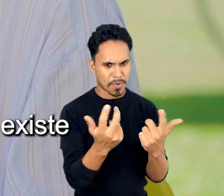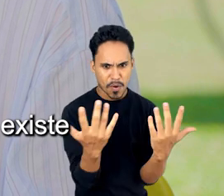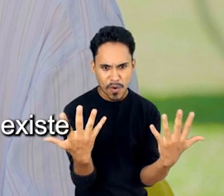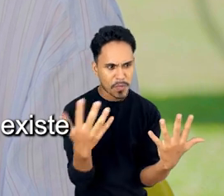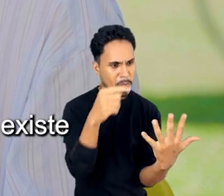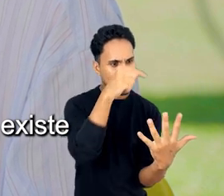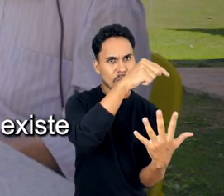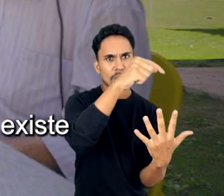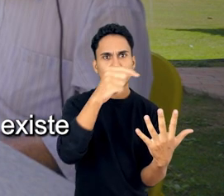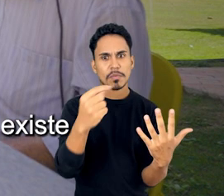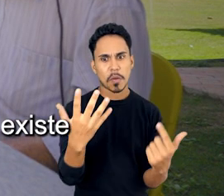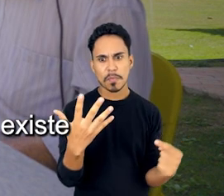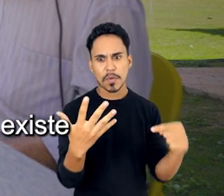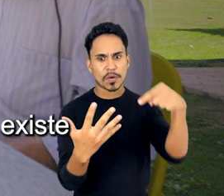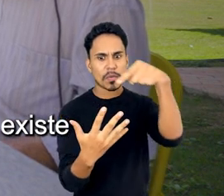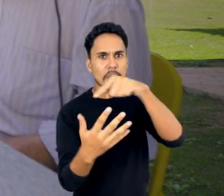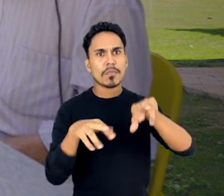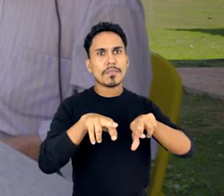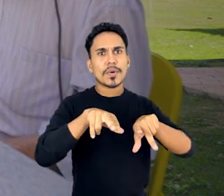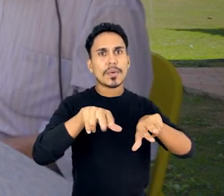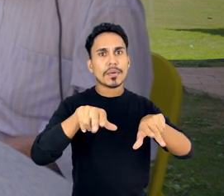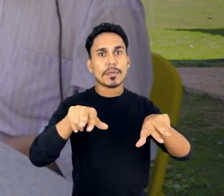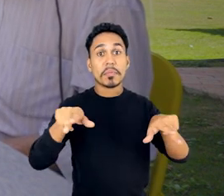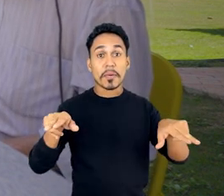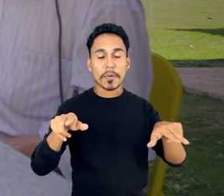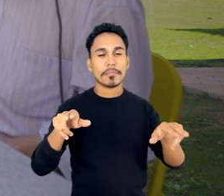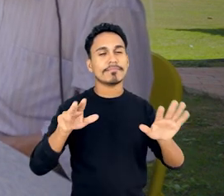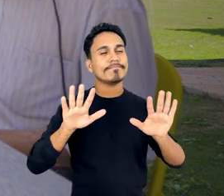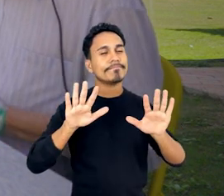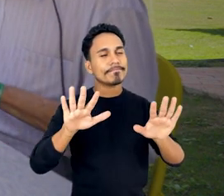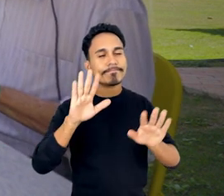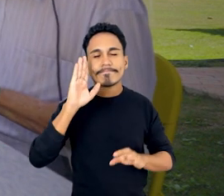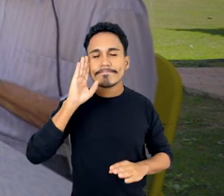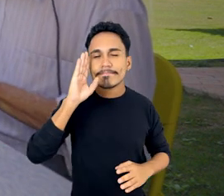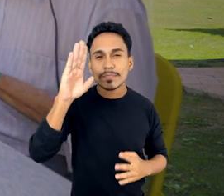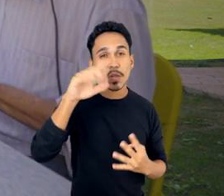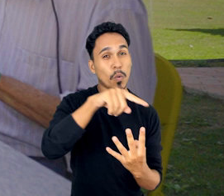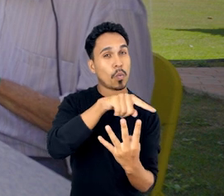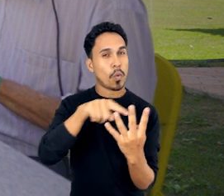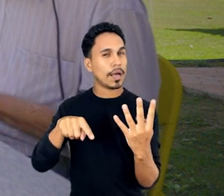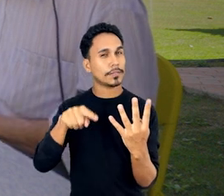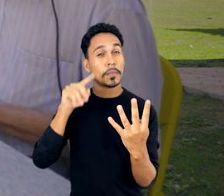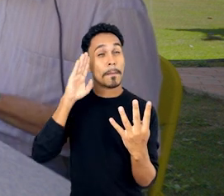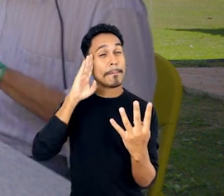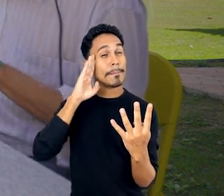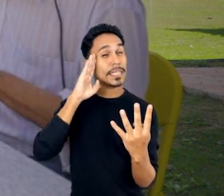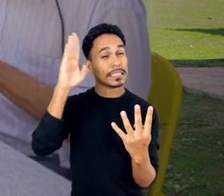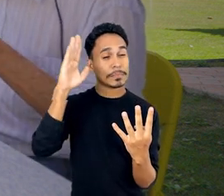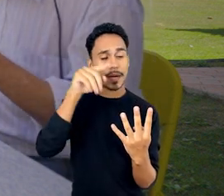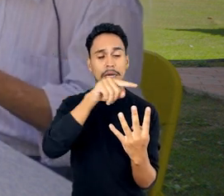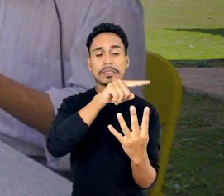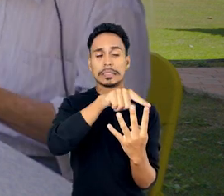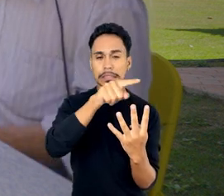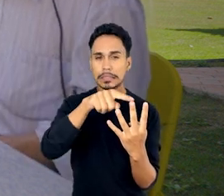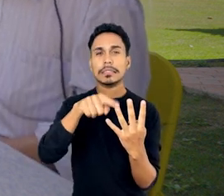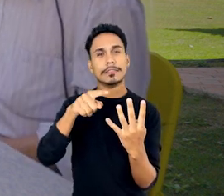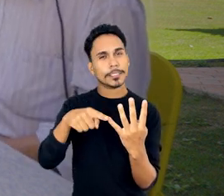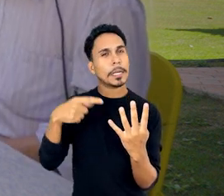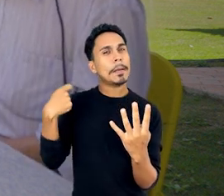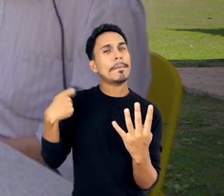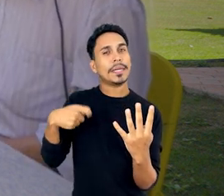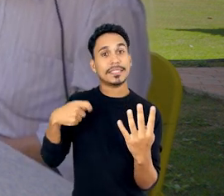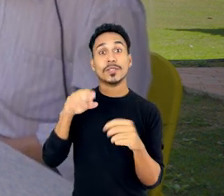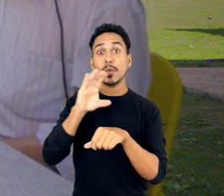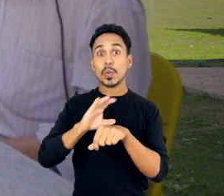eh de atendimento mas eu chamaria atenção para quatro setores que eventualmente precisam